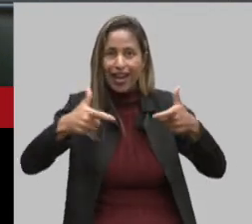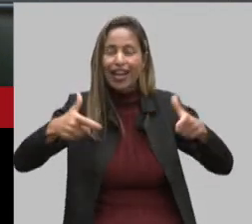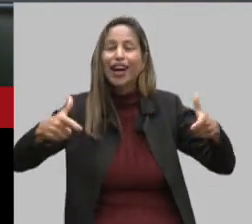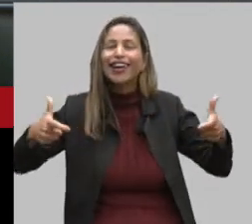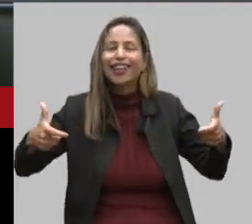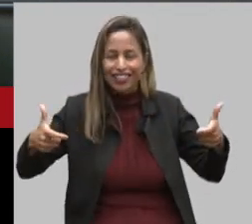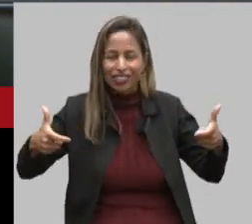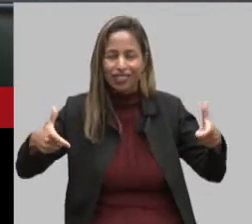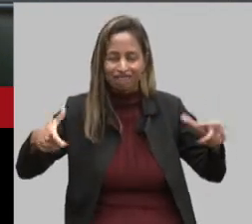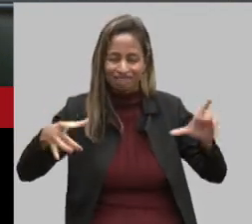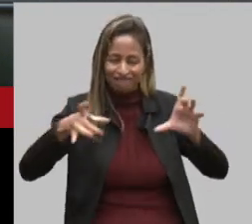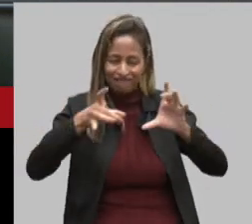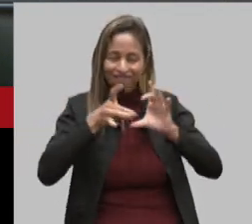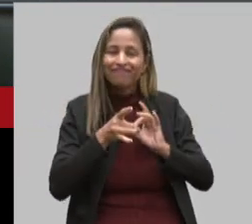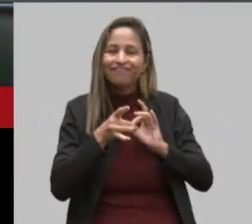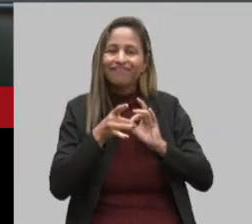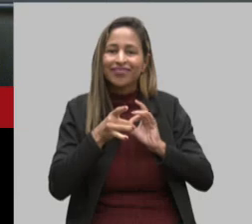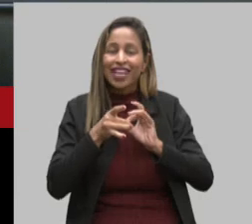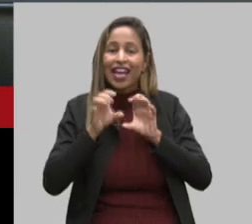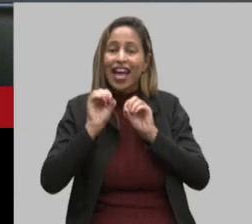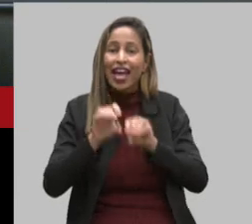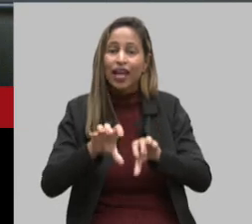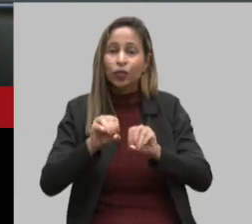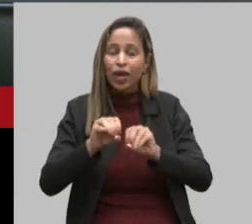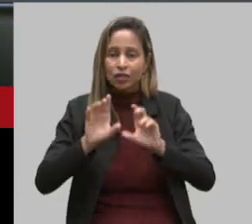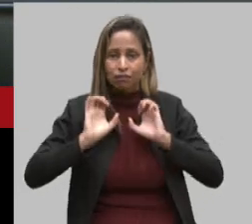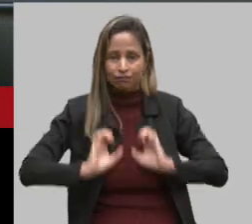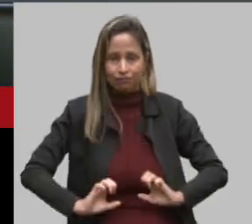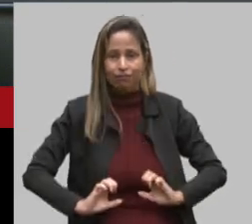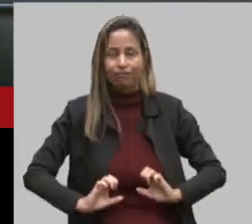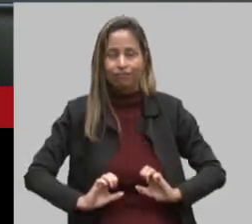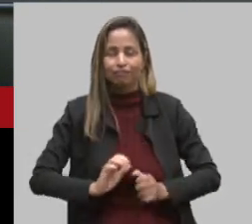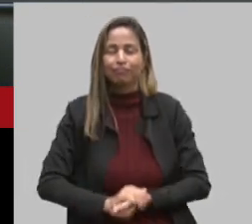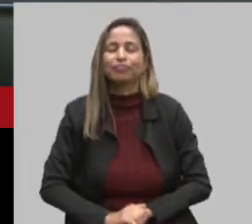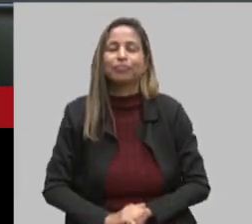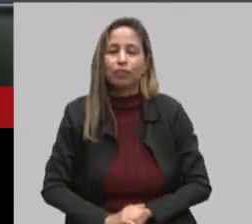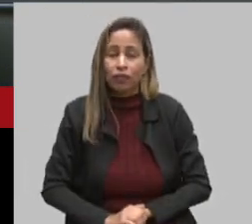de de educação paraa cidadania